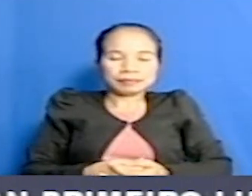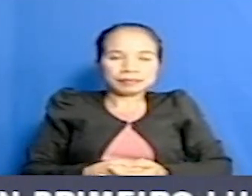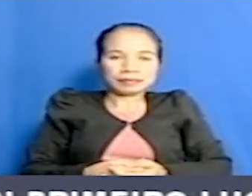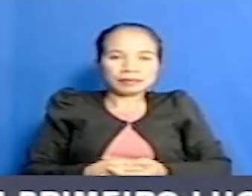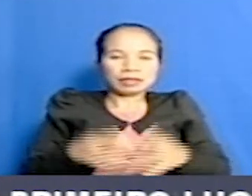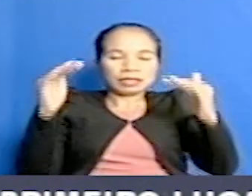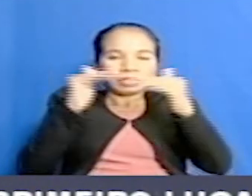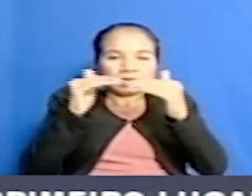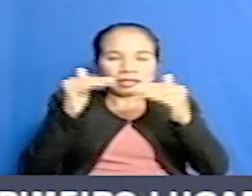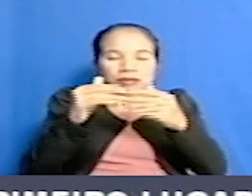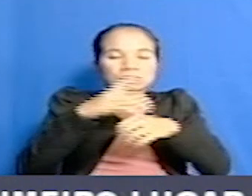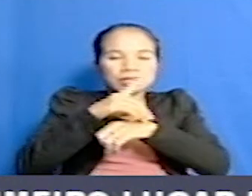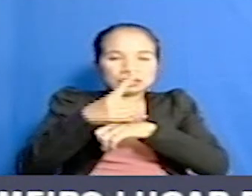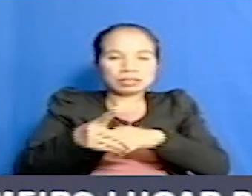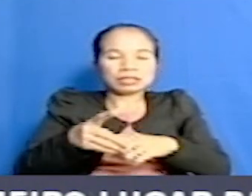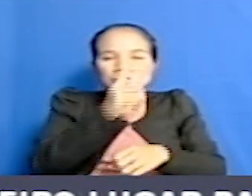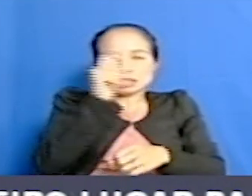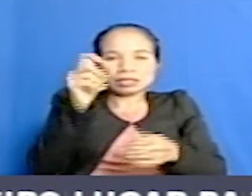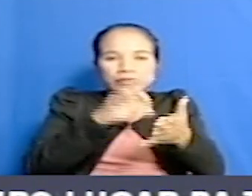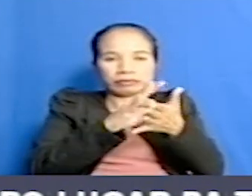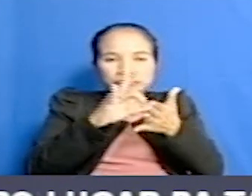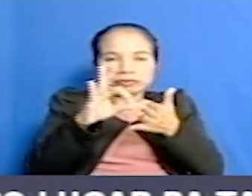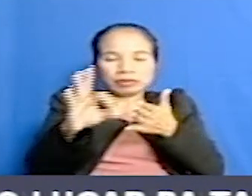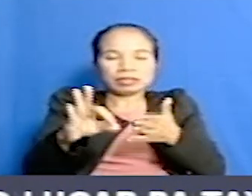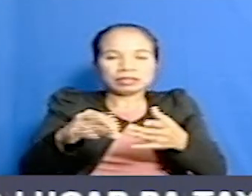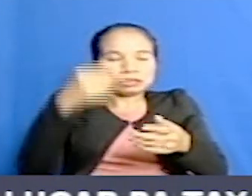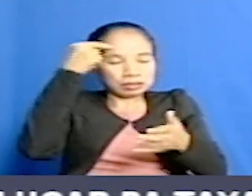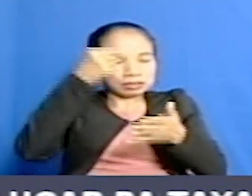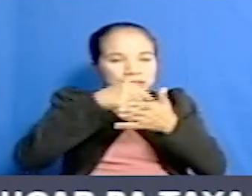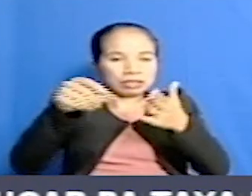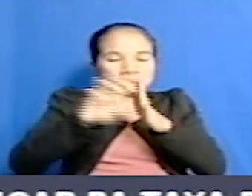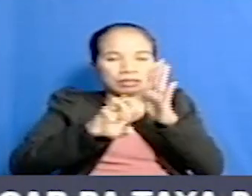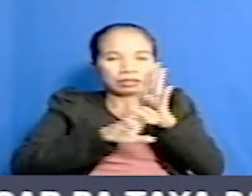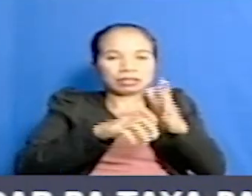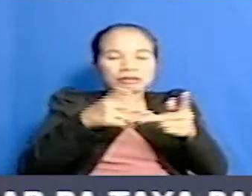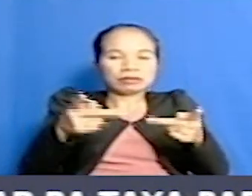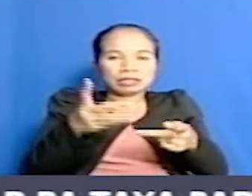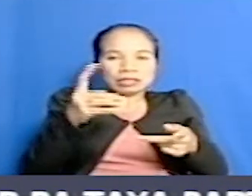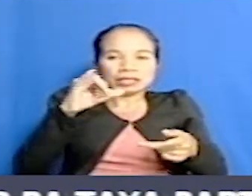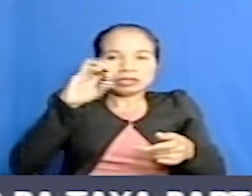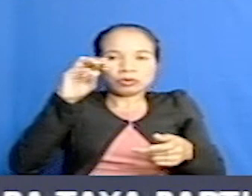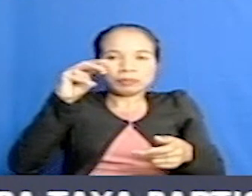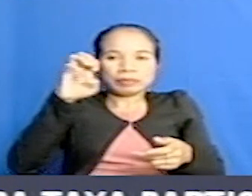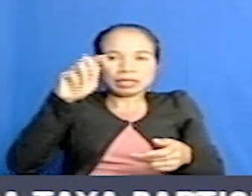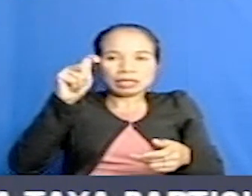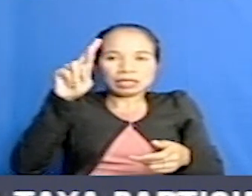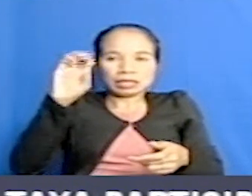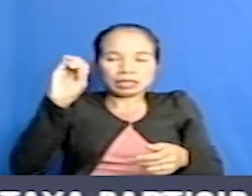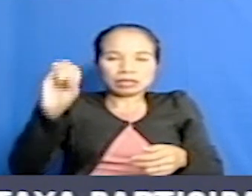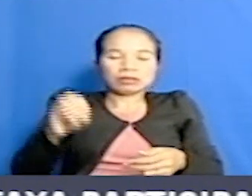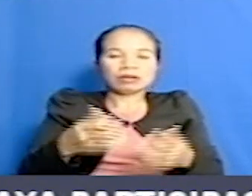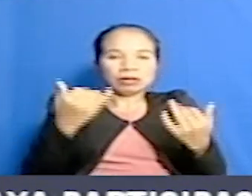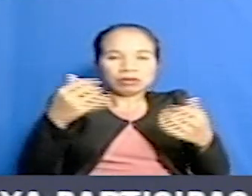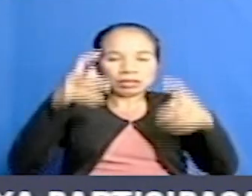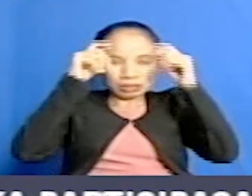Durante a reunião Risco Desastre, e a terça-feira, né, secretário de Estado do Ambiente, Demétrio Amaral Hateting, de Daune Timor-Leste